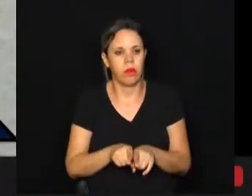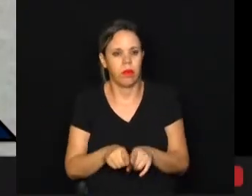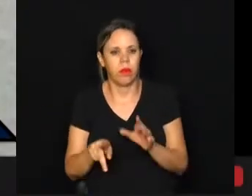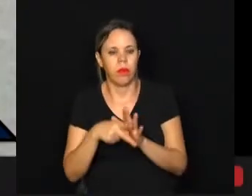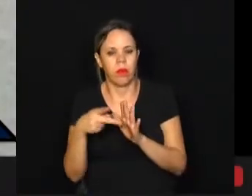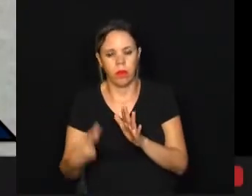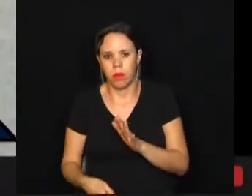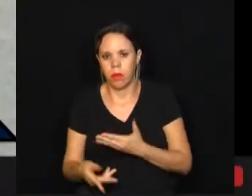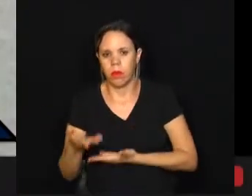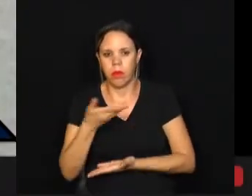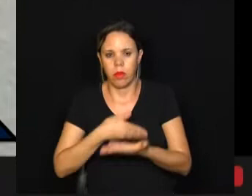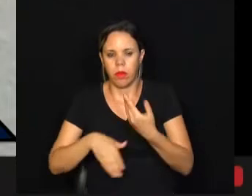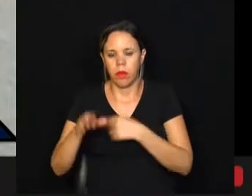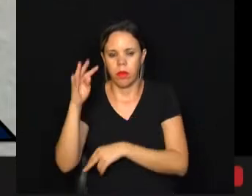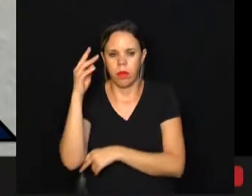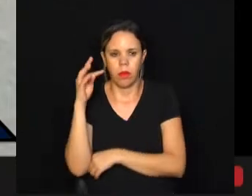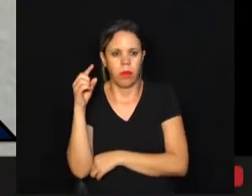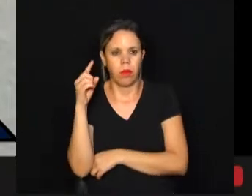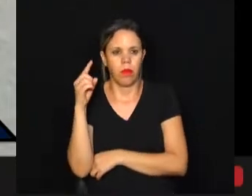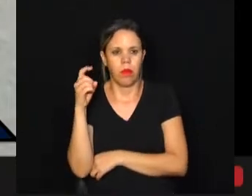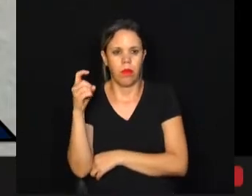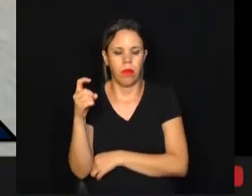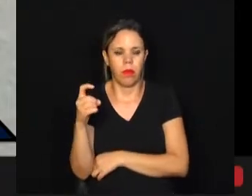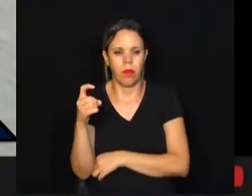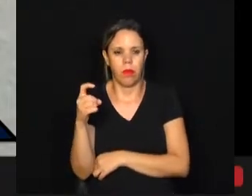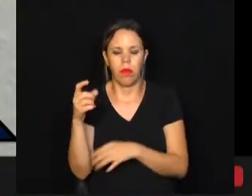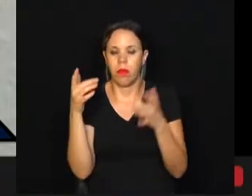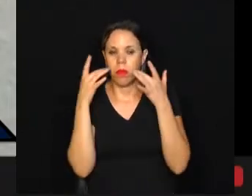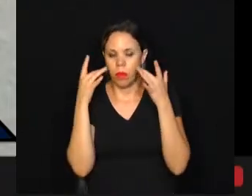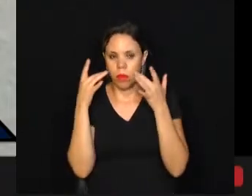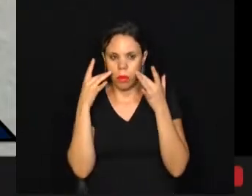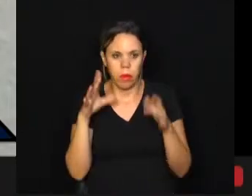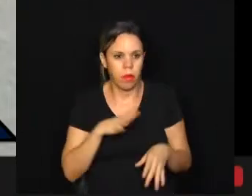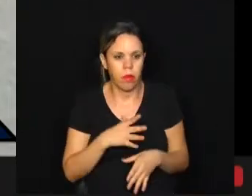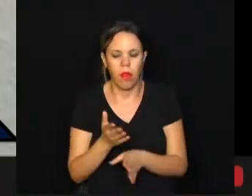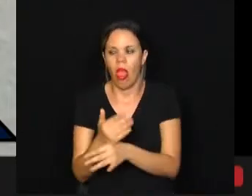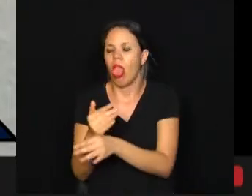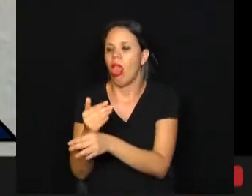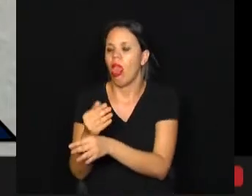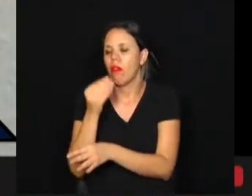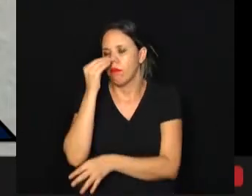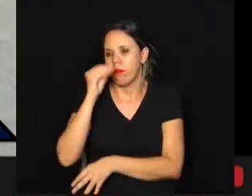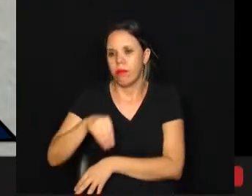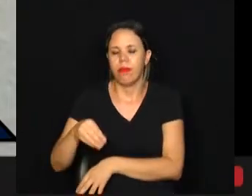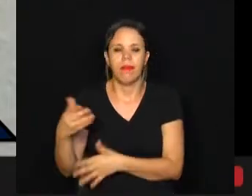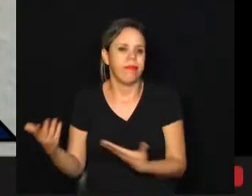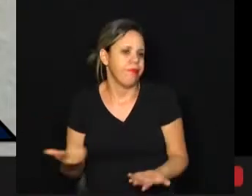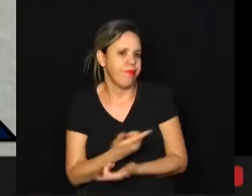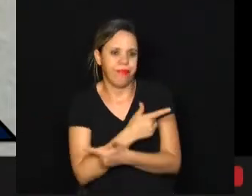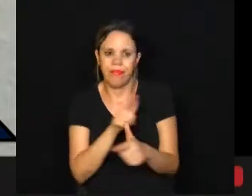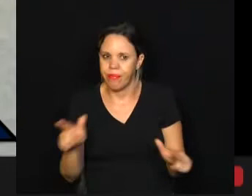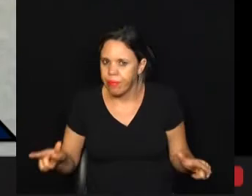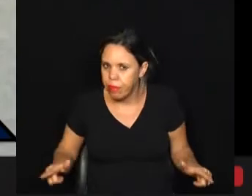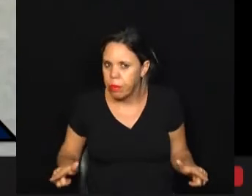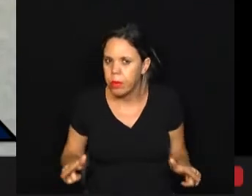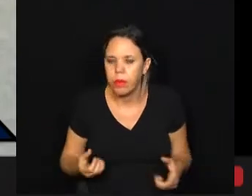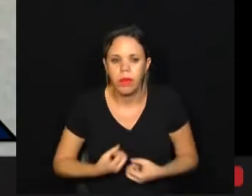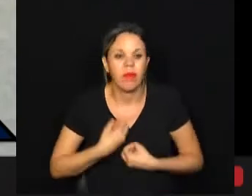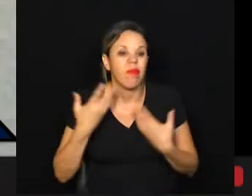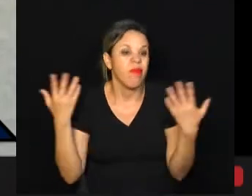de Convivência, como os teatros da cidade, eles estão sendo cada vez mais abandonados. Então, não tem nenhum tipo de